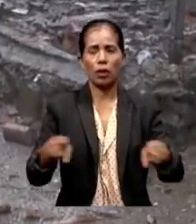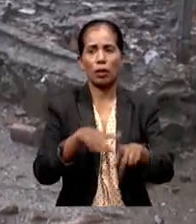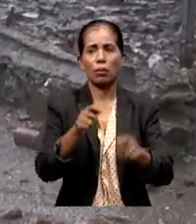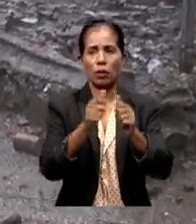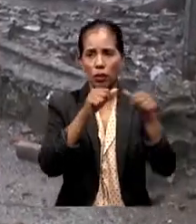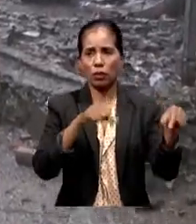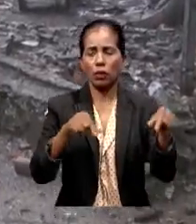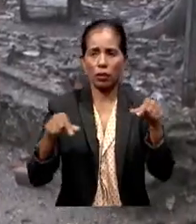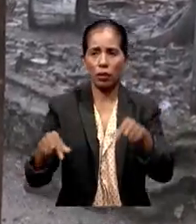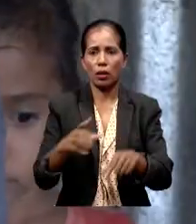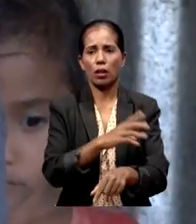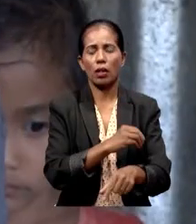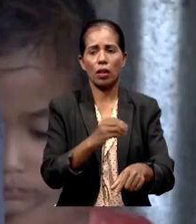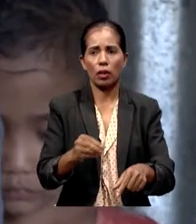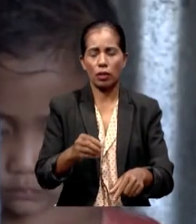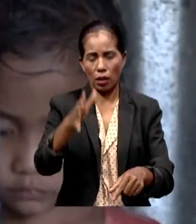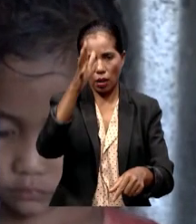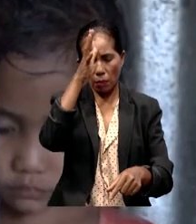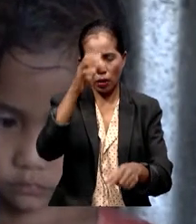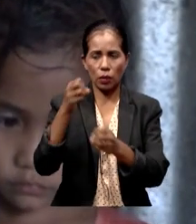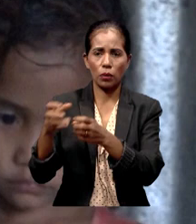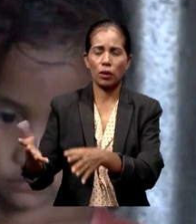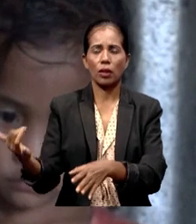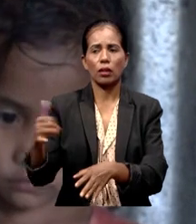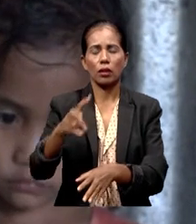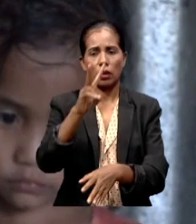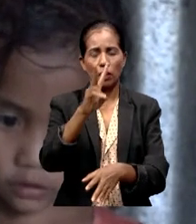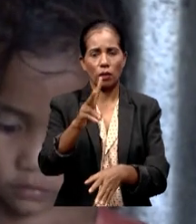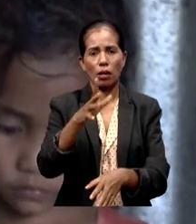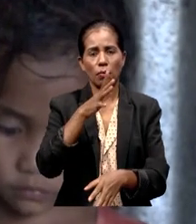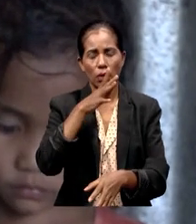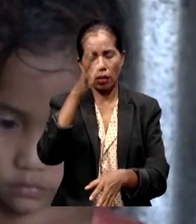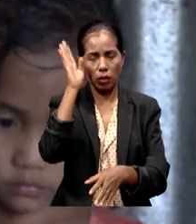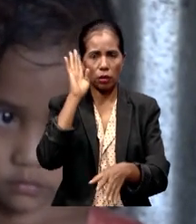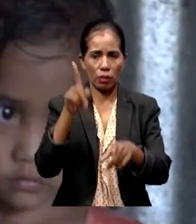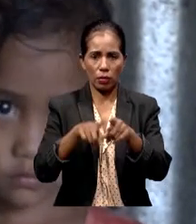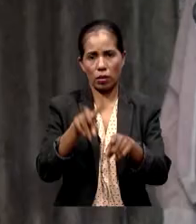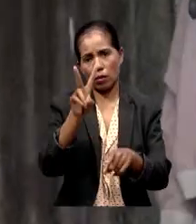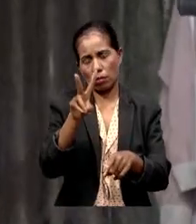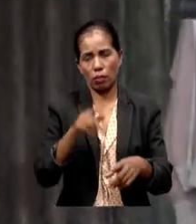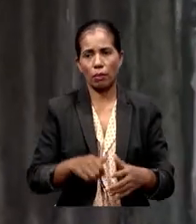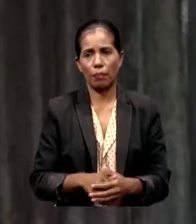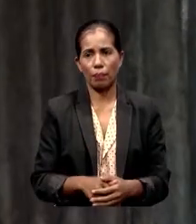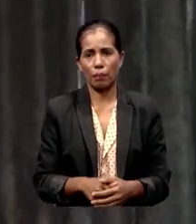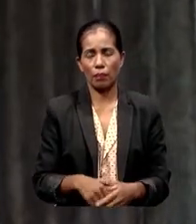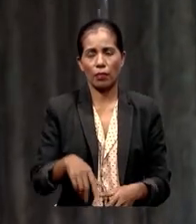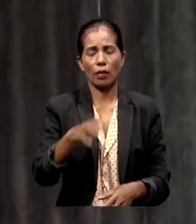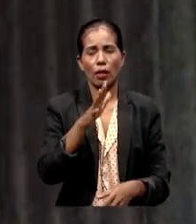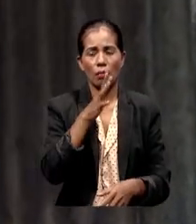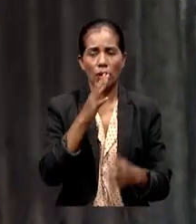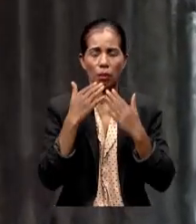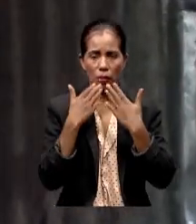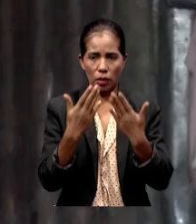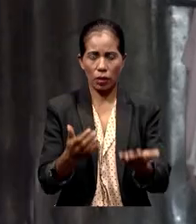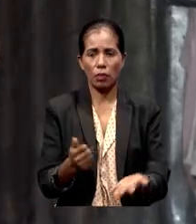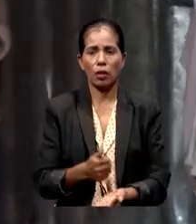vulnerável banghira Patricia nia aman husikela sir nain rua nia inang ho aling nain rua. Inang husi Patricia agradece ba apoio